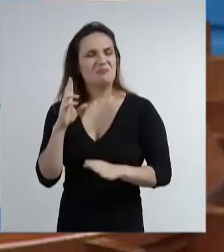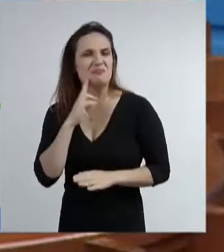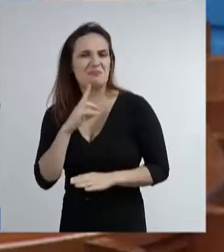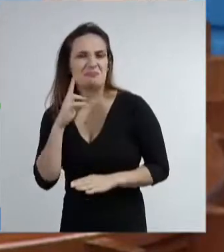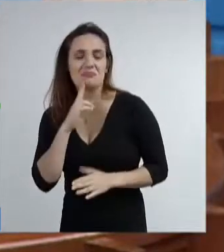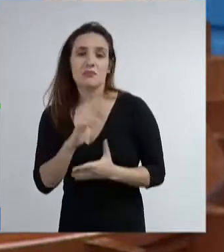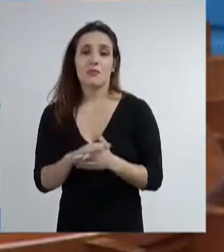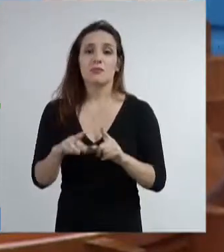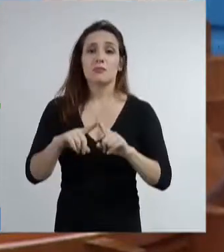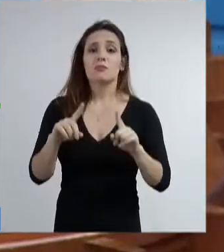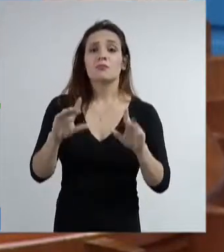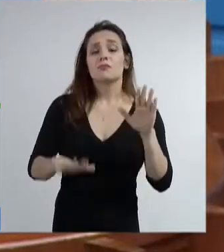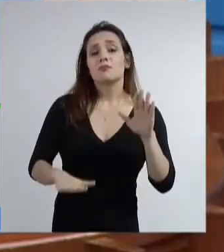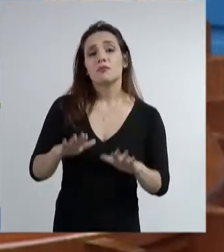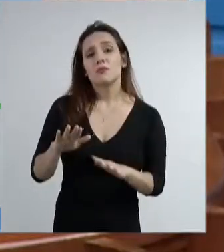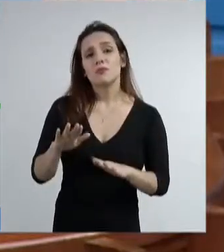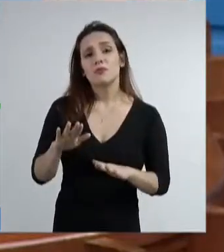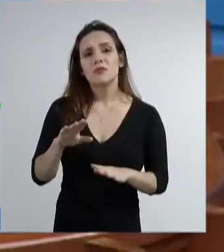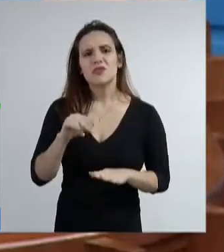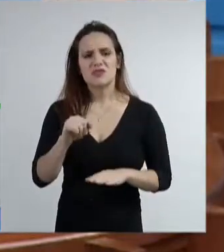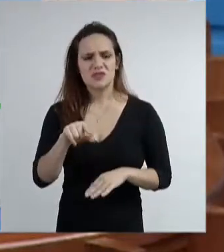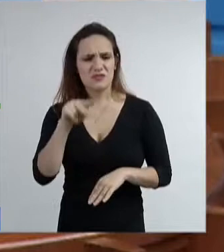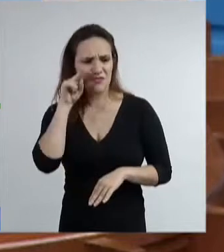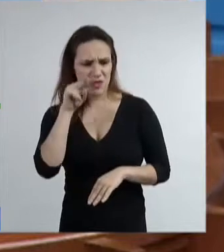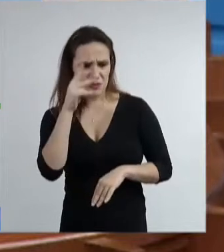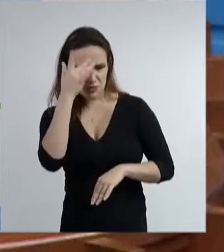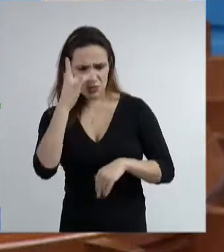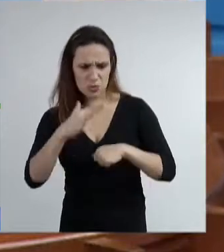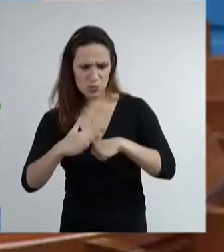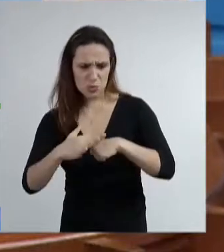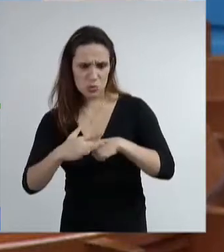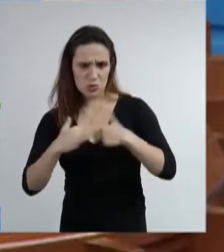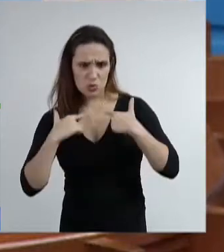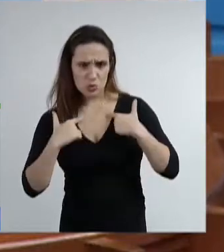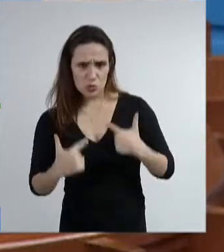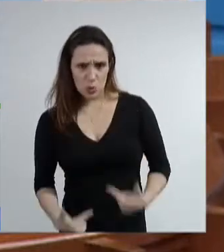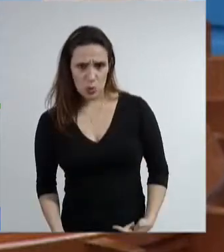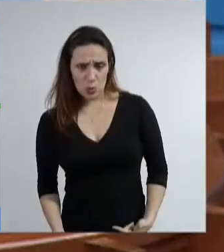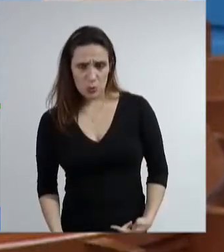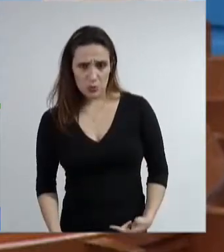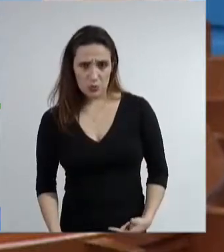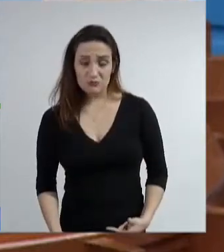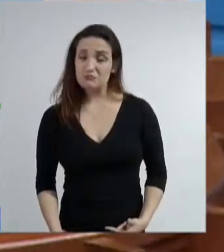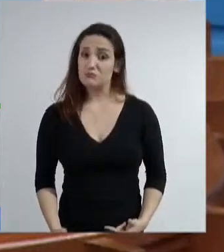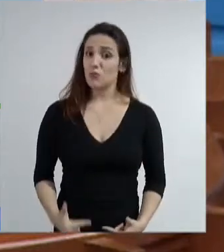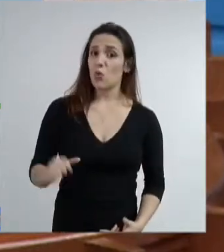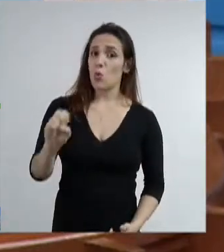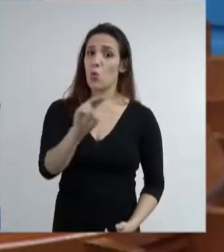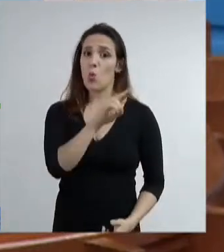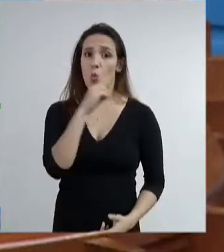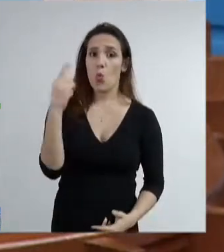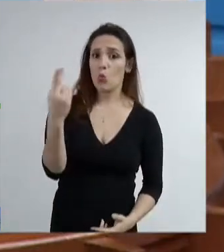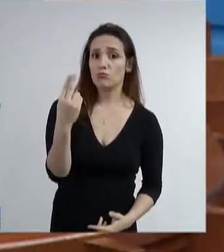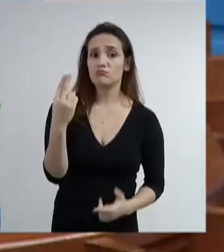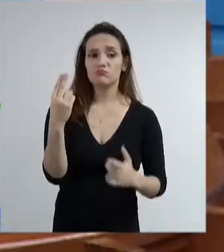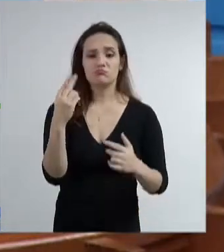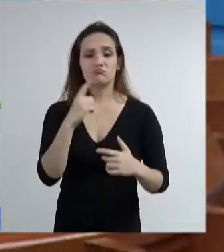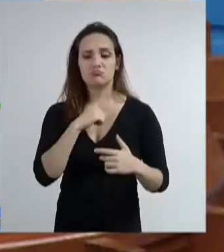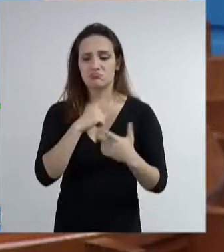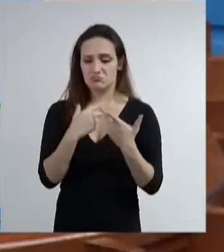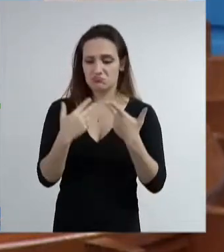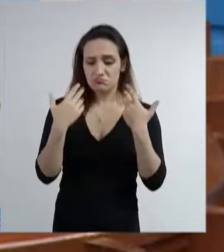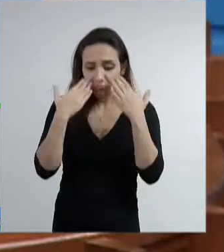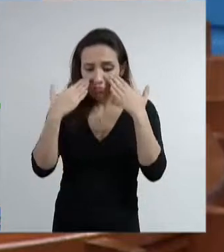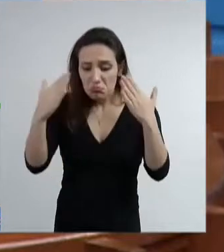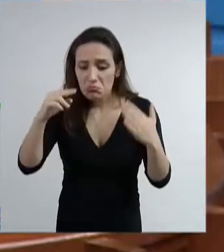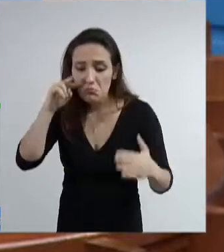alguém que tem alguma ferida aparente, alguém que tem algo que você